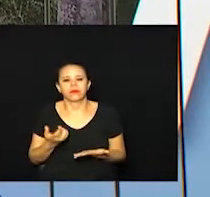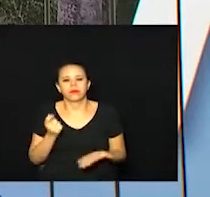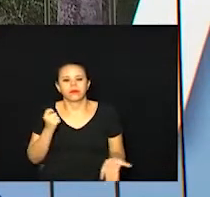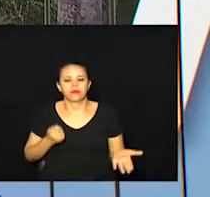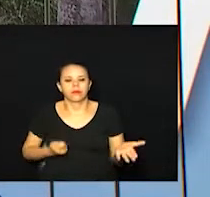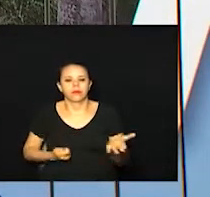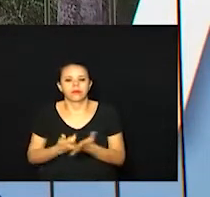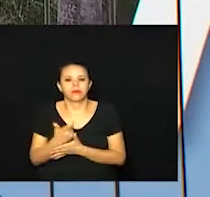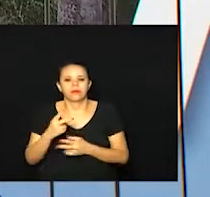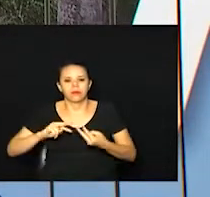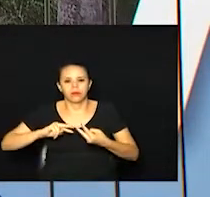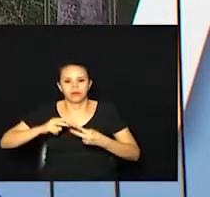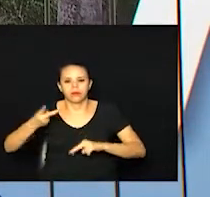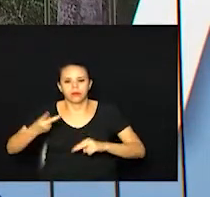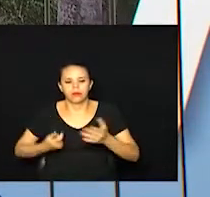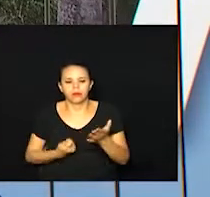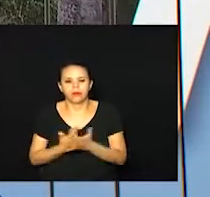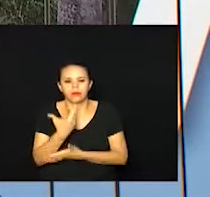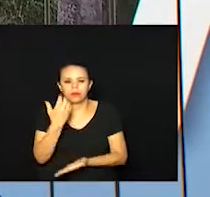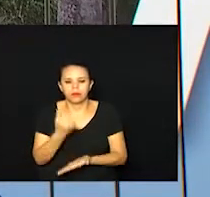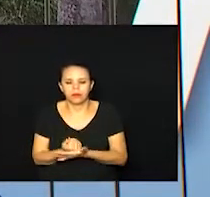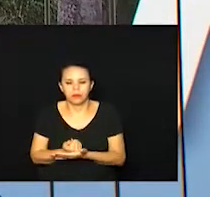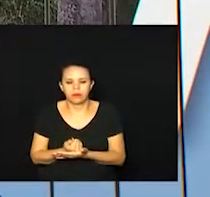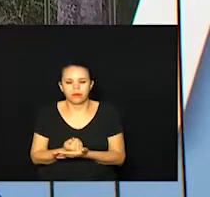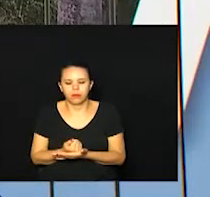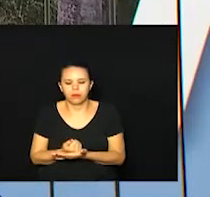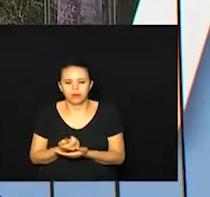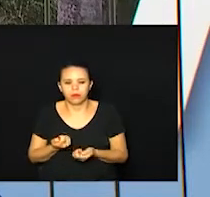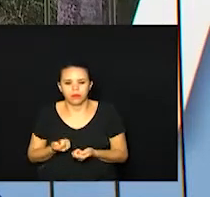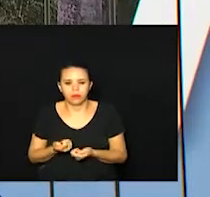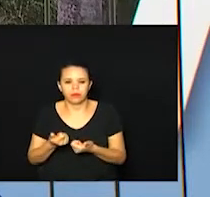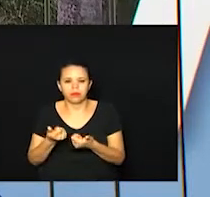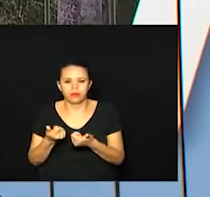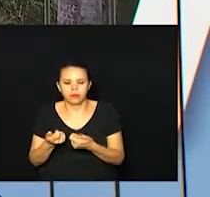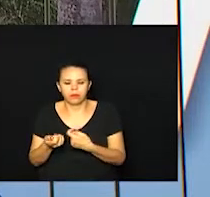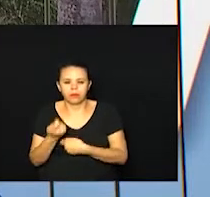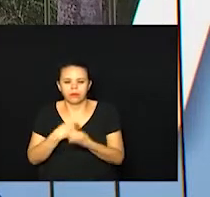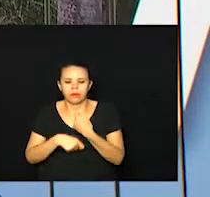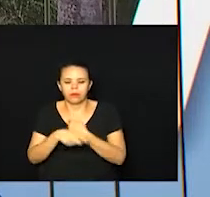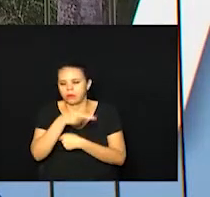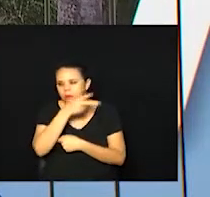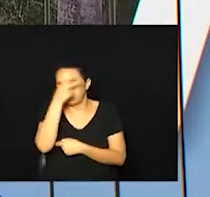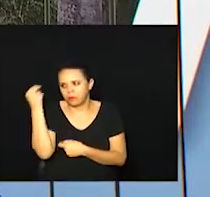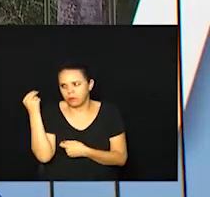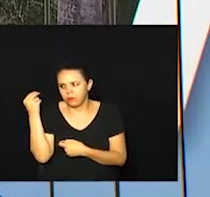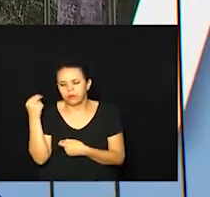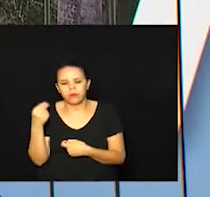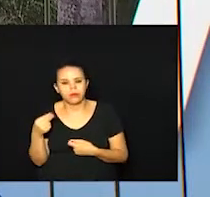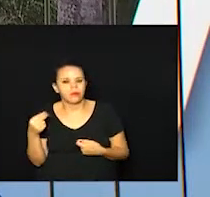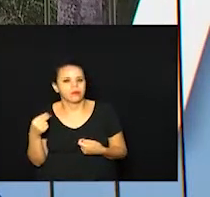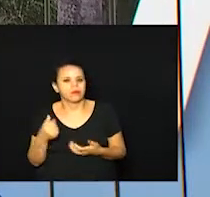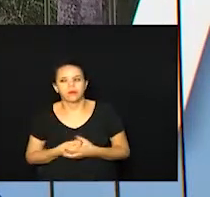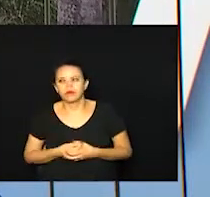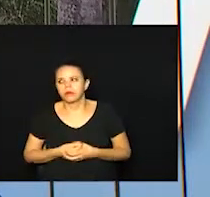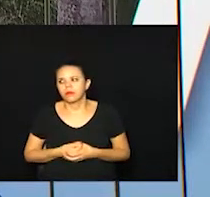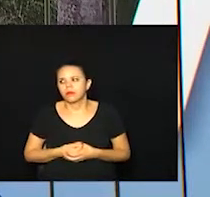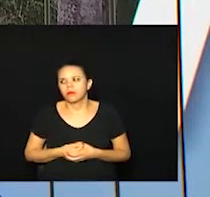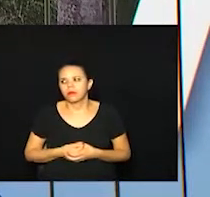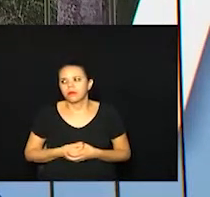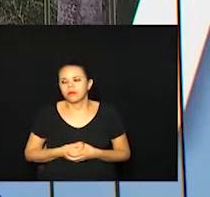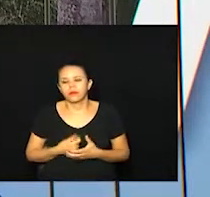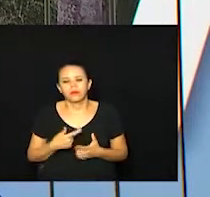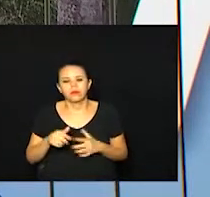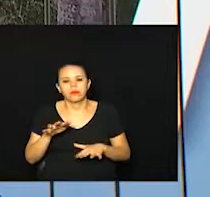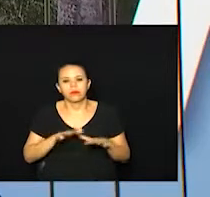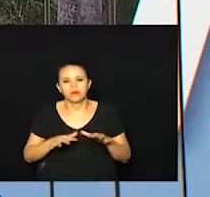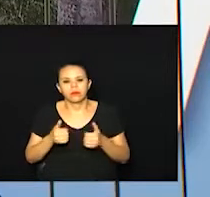na catraca e através de subsídio da administração, a partir então de uma situação,